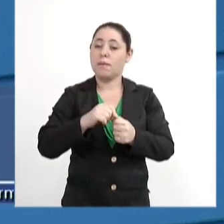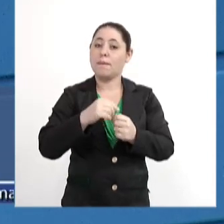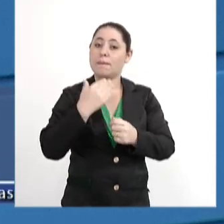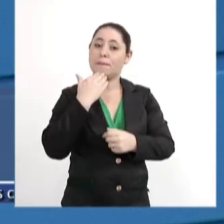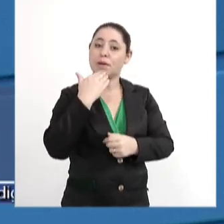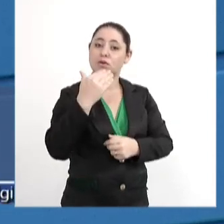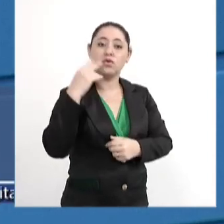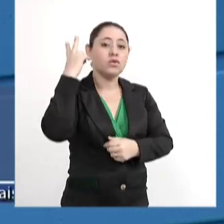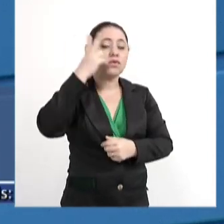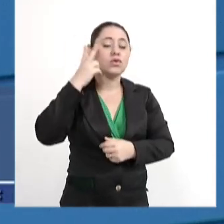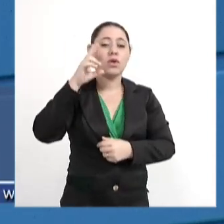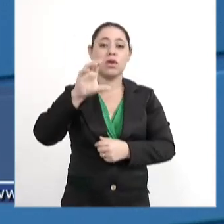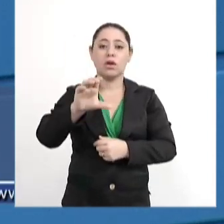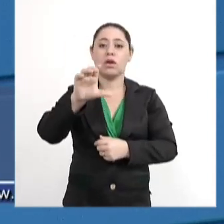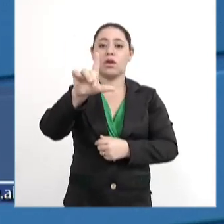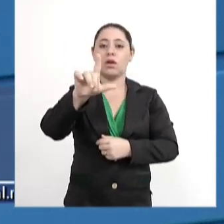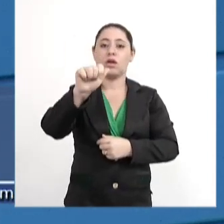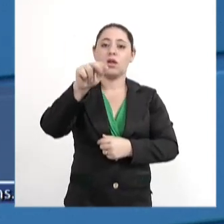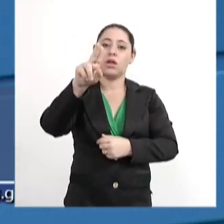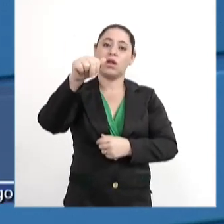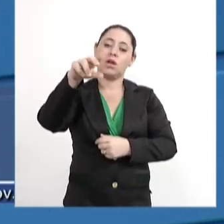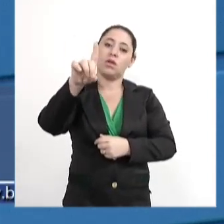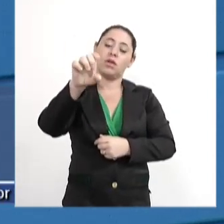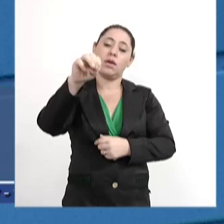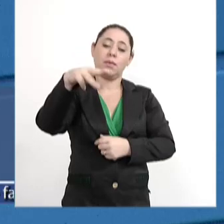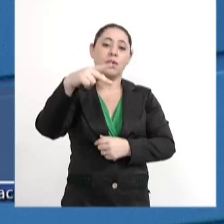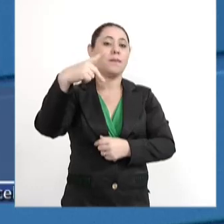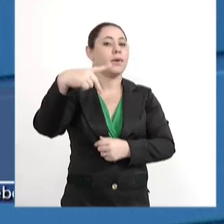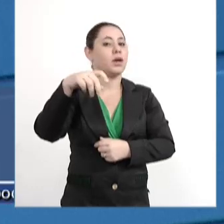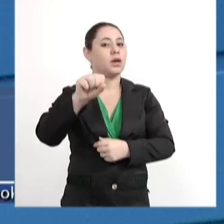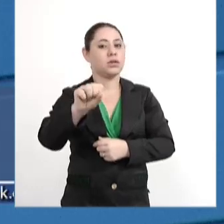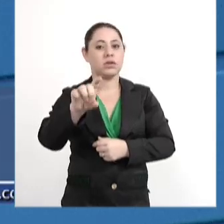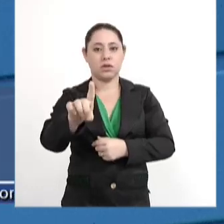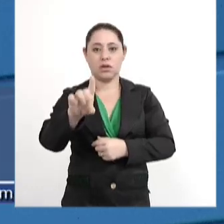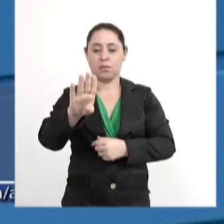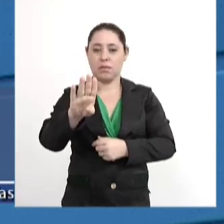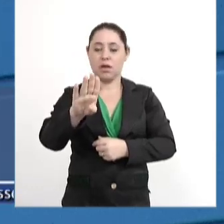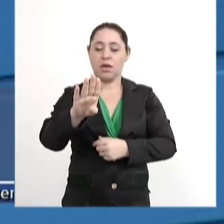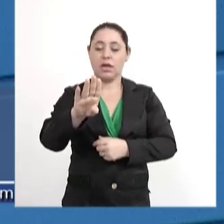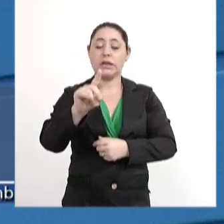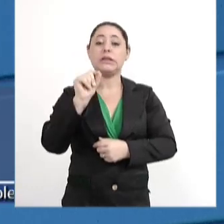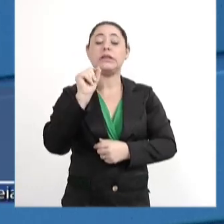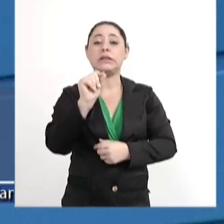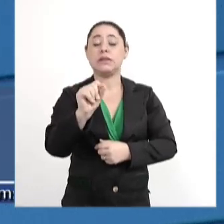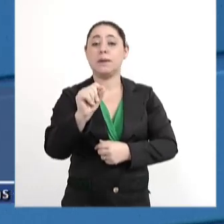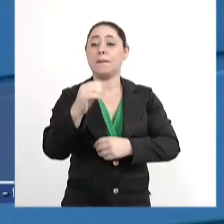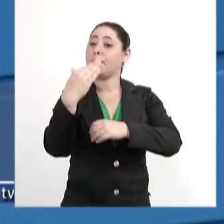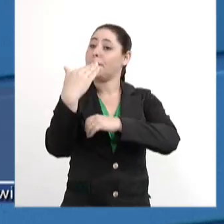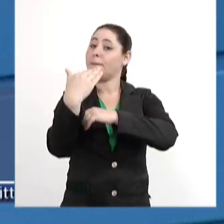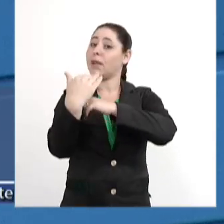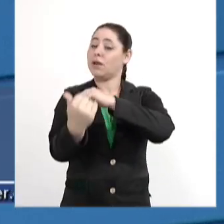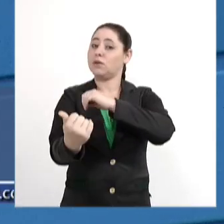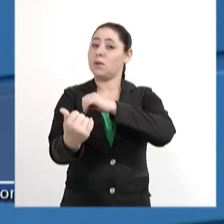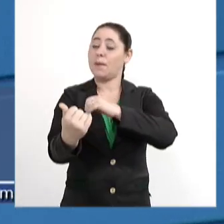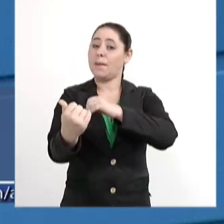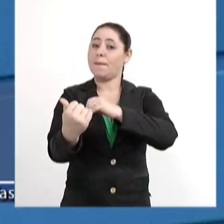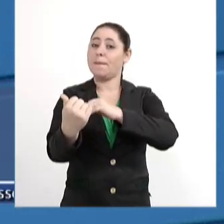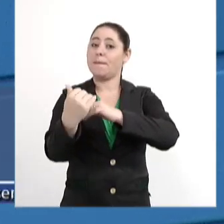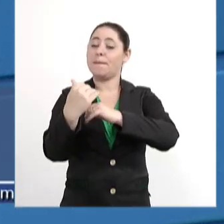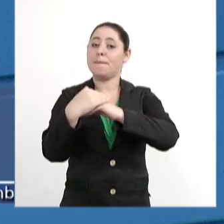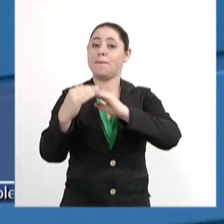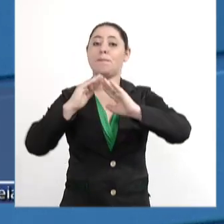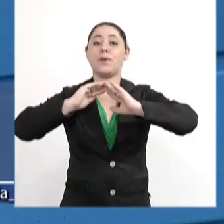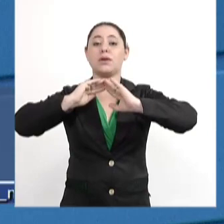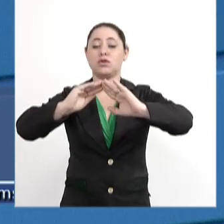vereador Claudemir Batista da Rocha, PSDB, que, por intermédio do Legislativo